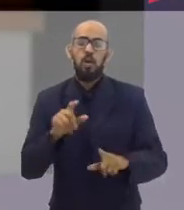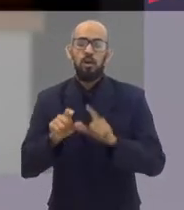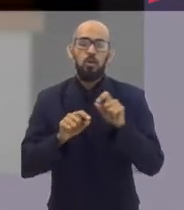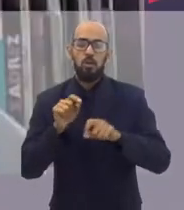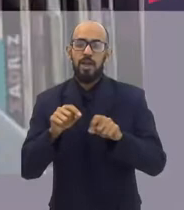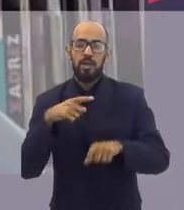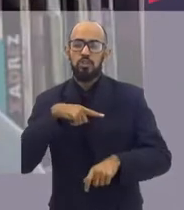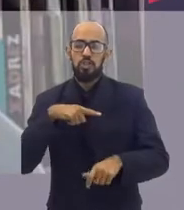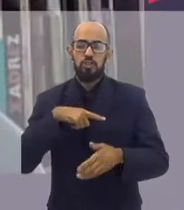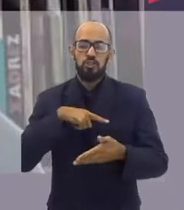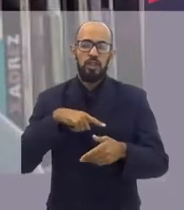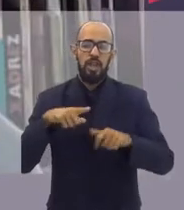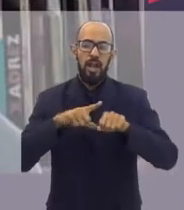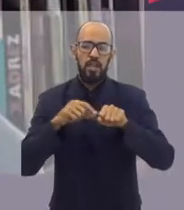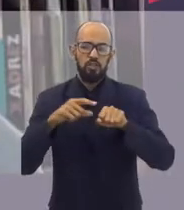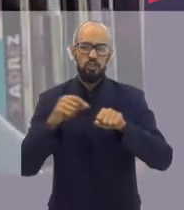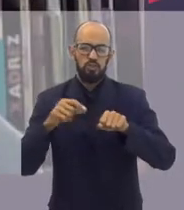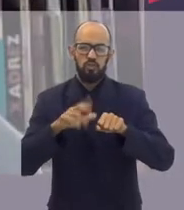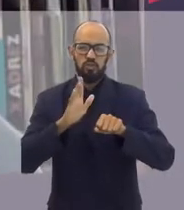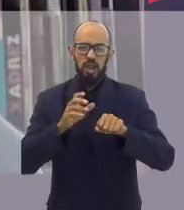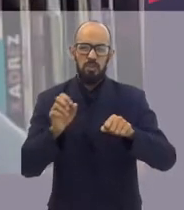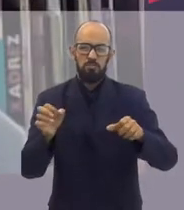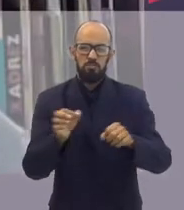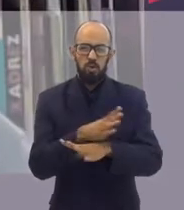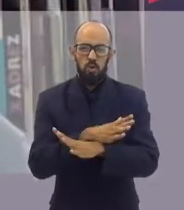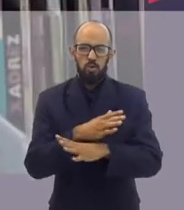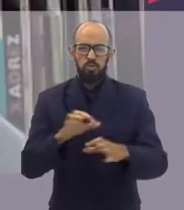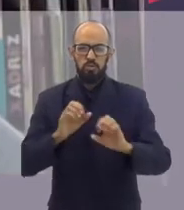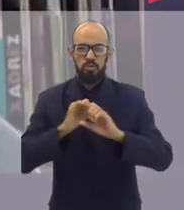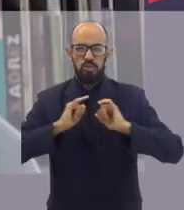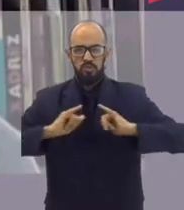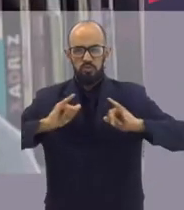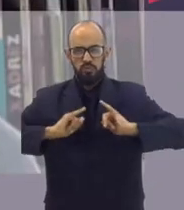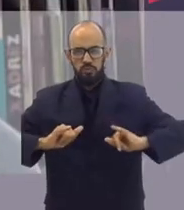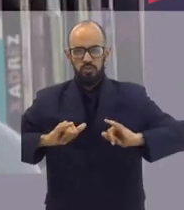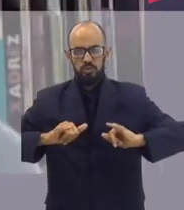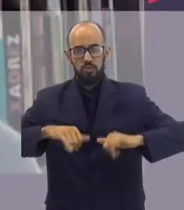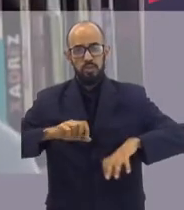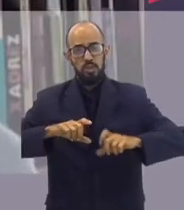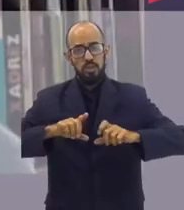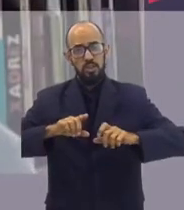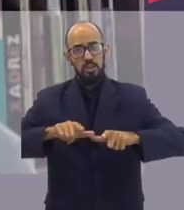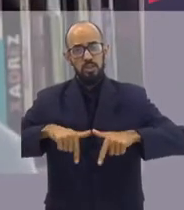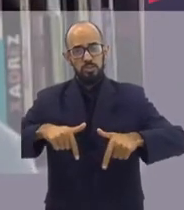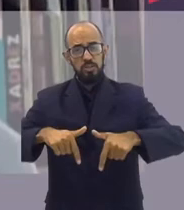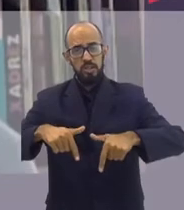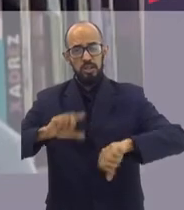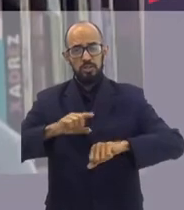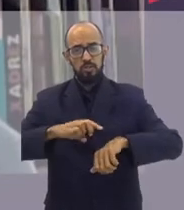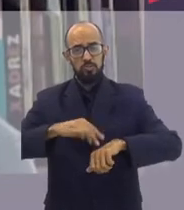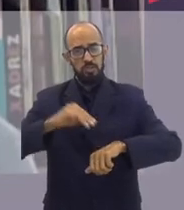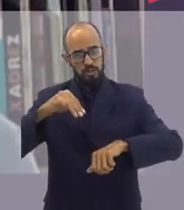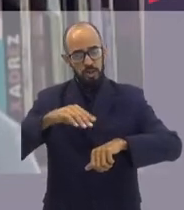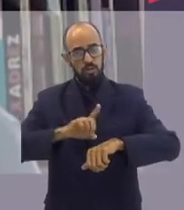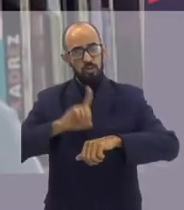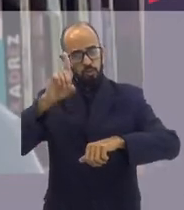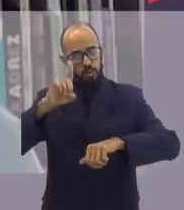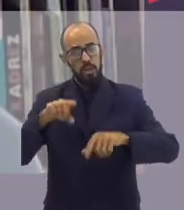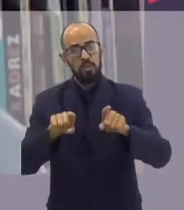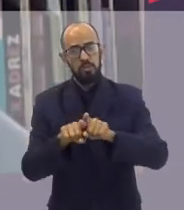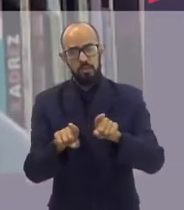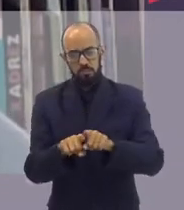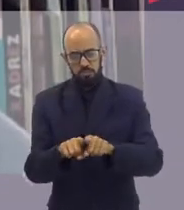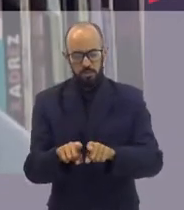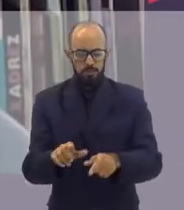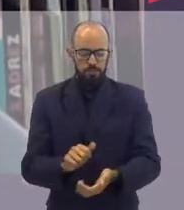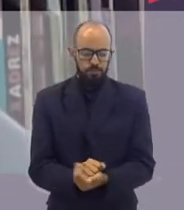E agora a gente já tem artigos escritos, né, de dissertações de mestrado, até dissertações de doutorado no assunto. E, ao longo do tempo, a